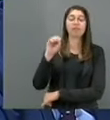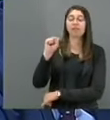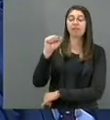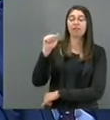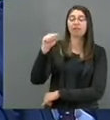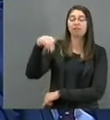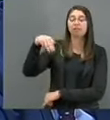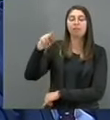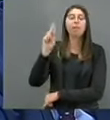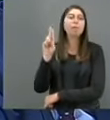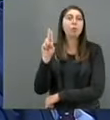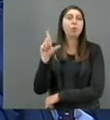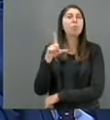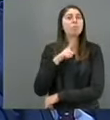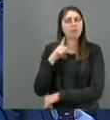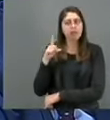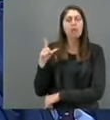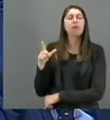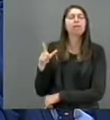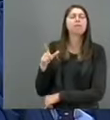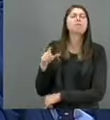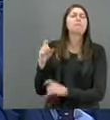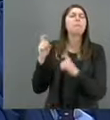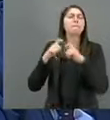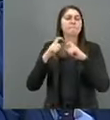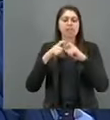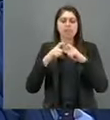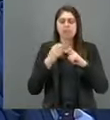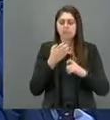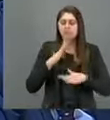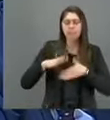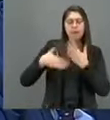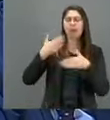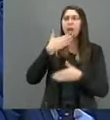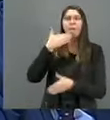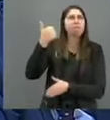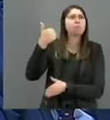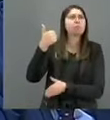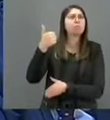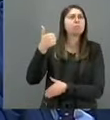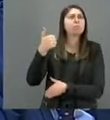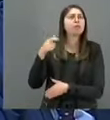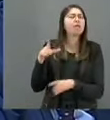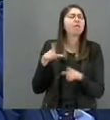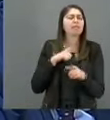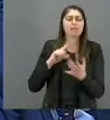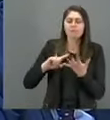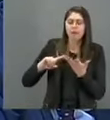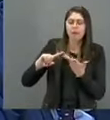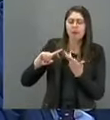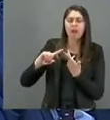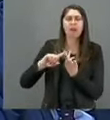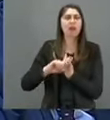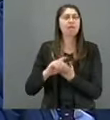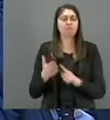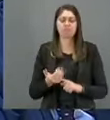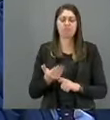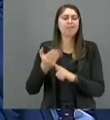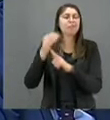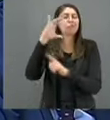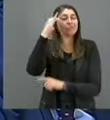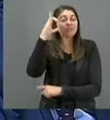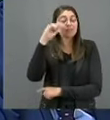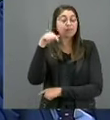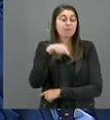vocês têm acesso à medicina nuclear, vocês têm acesso à cintilografia. Não existe isso dentro